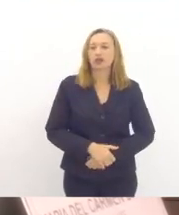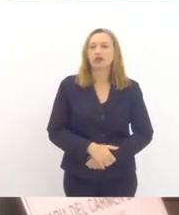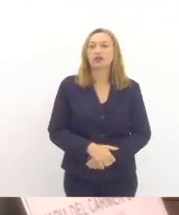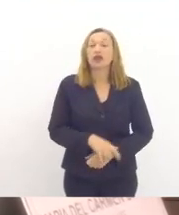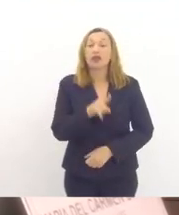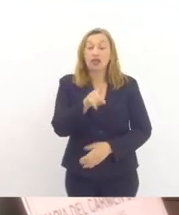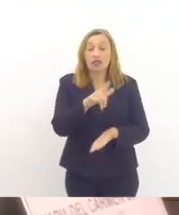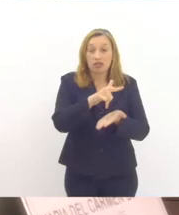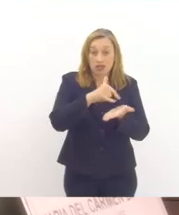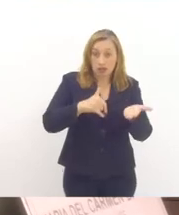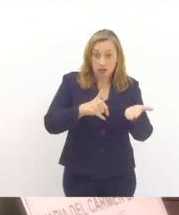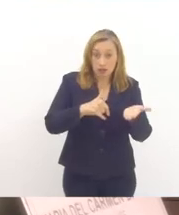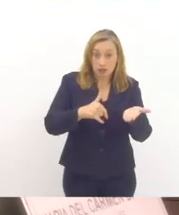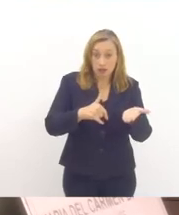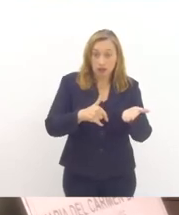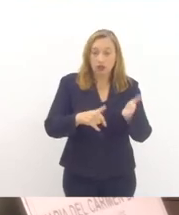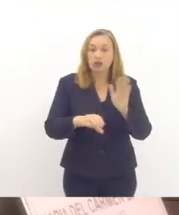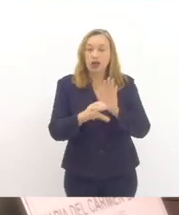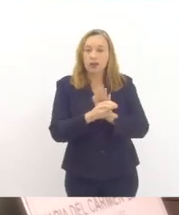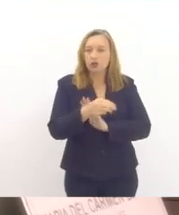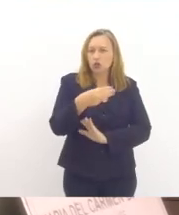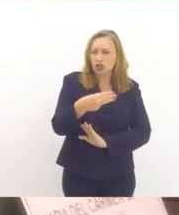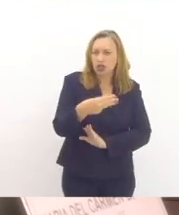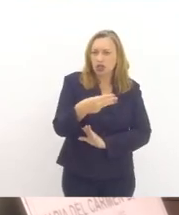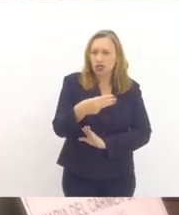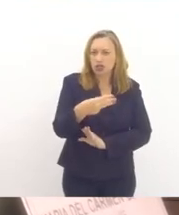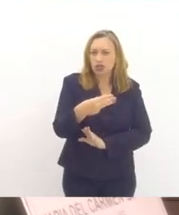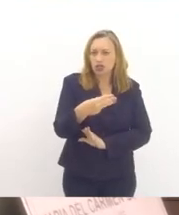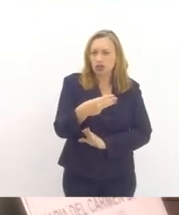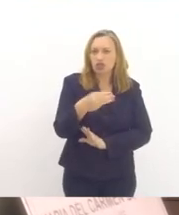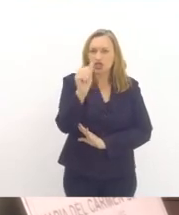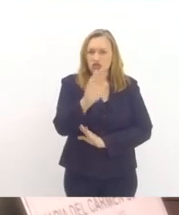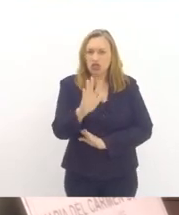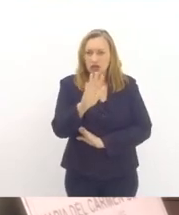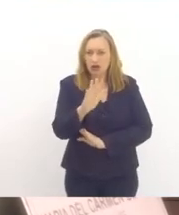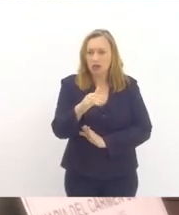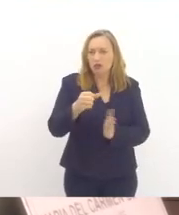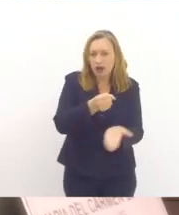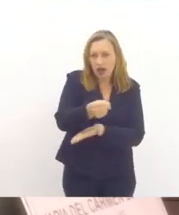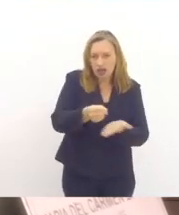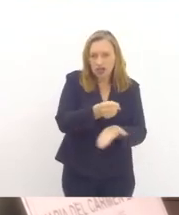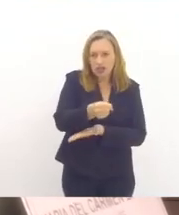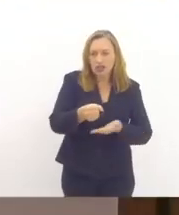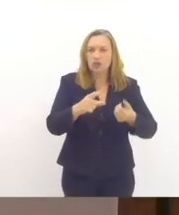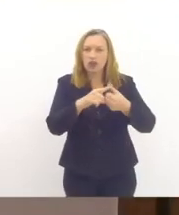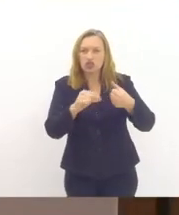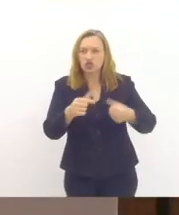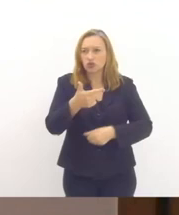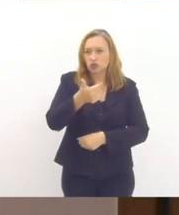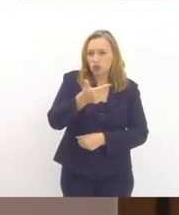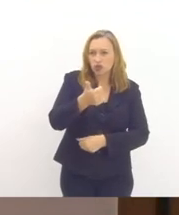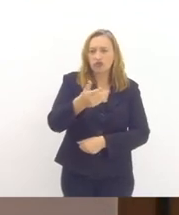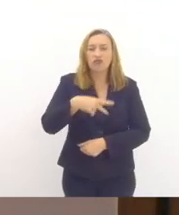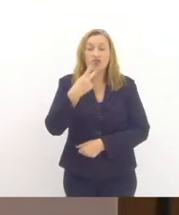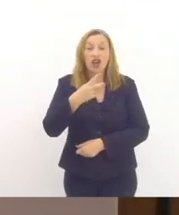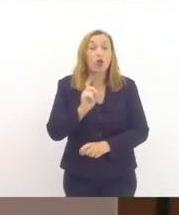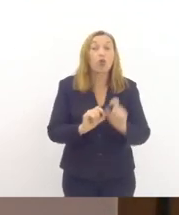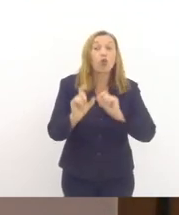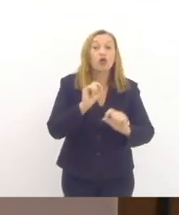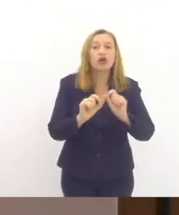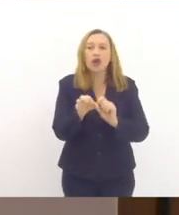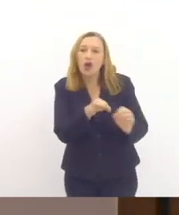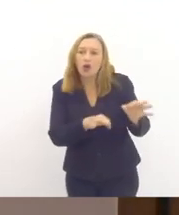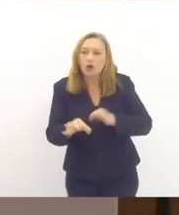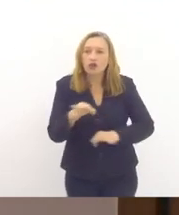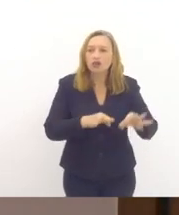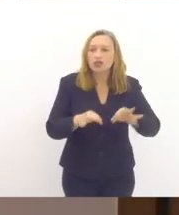Esse documento, no capítulo 3, da forma geral básica, no seu artigo 12, vai falar sobre a organização